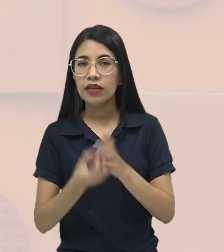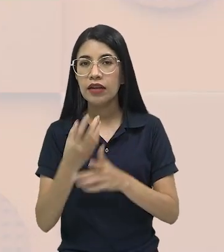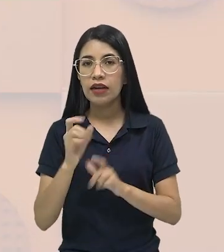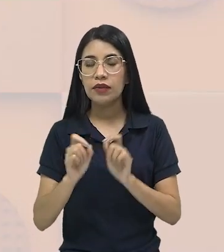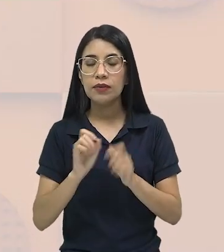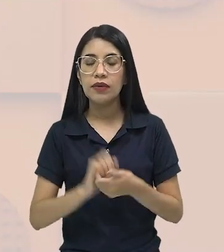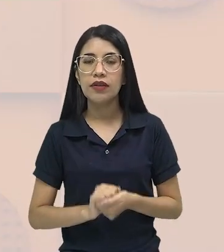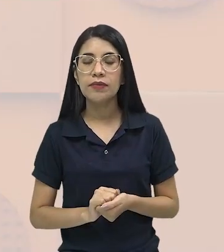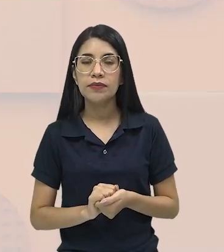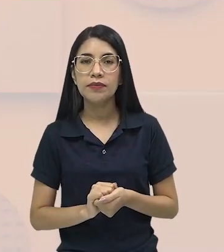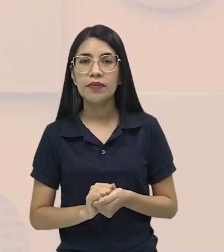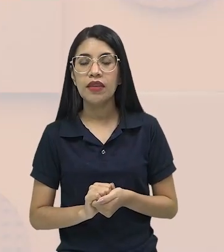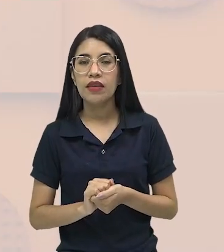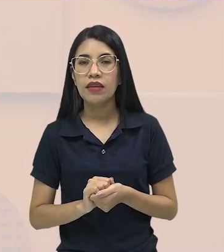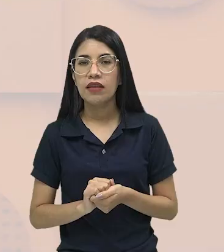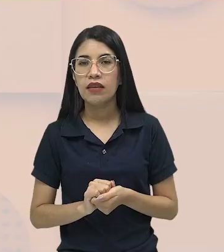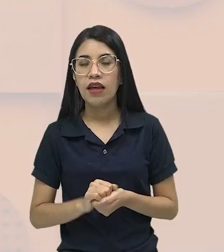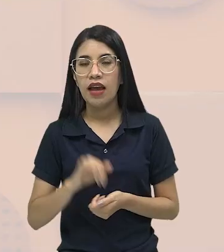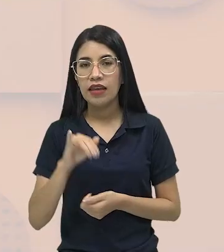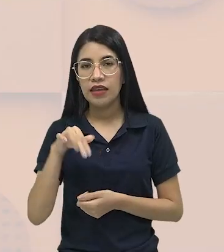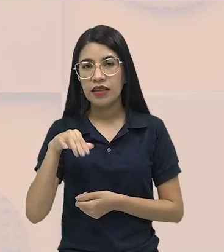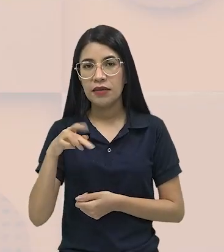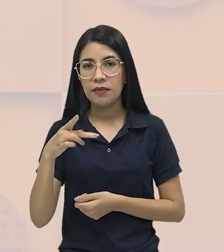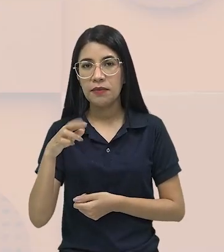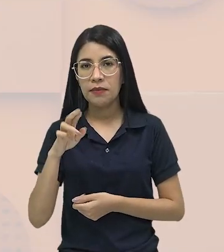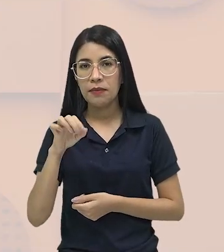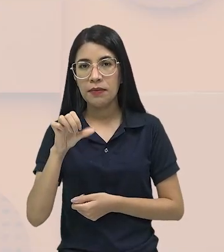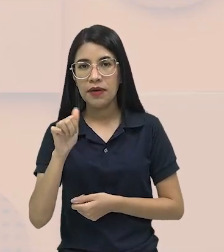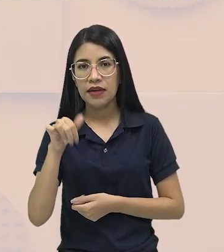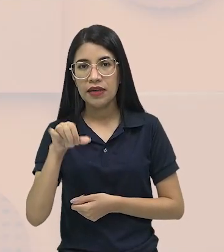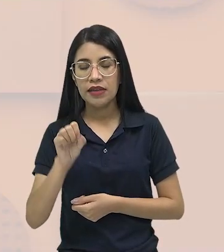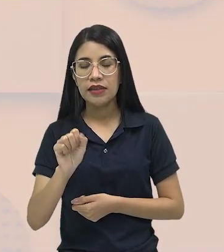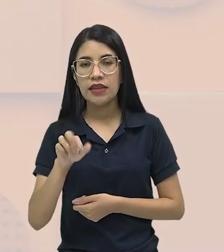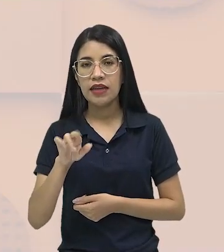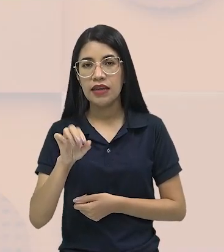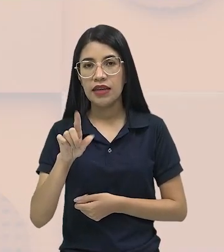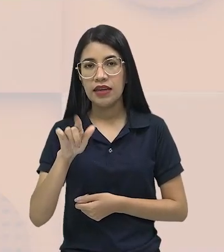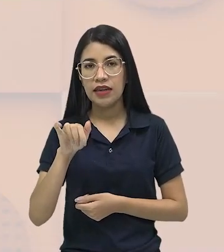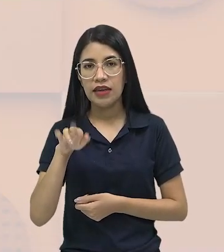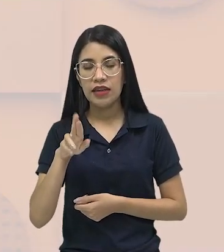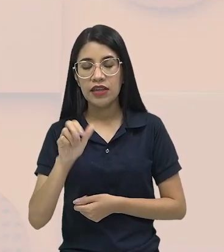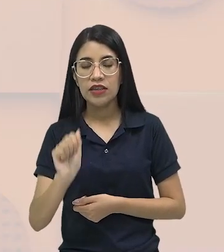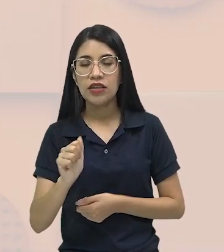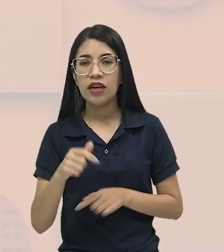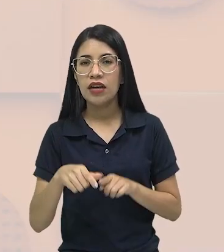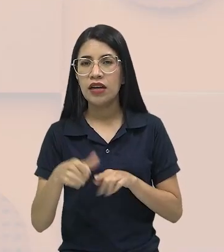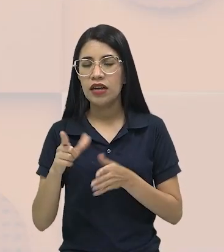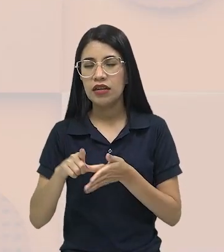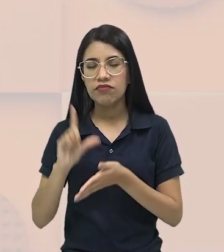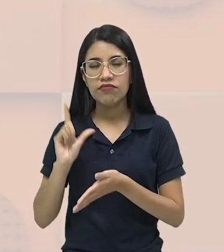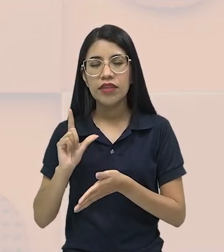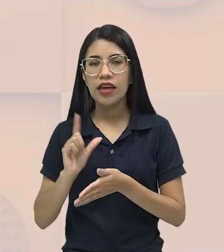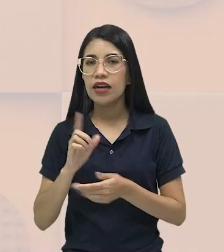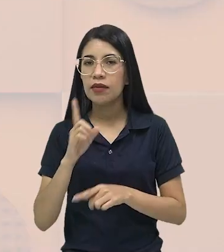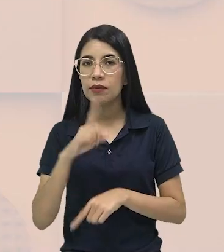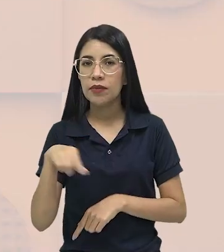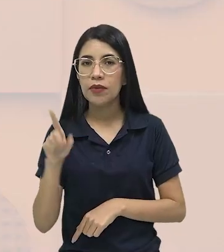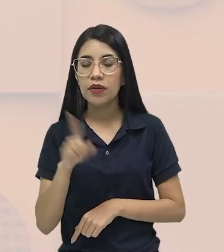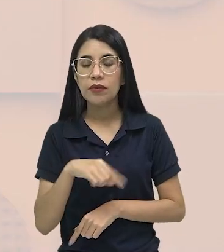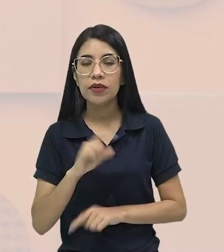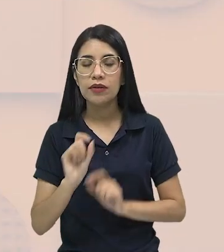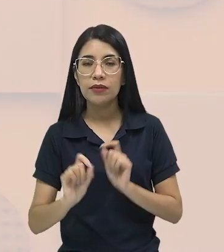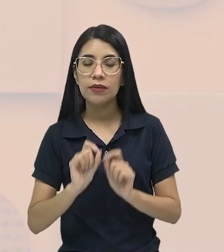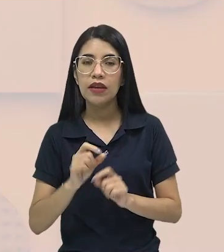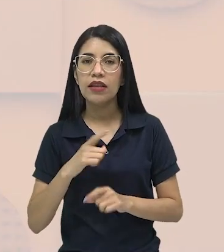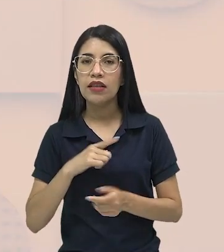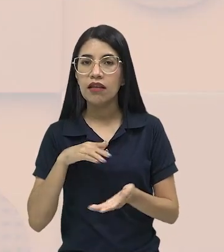da imprensa régia. Até então, a gente era proibido, a gente, Brasil, colônia, né, éramos proibidos